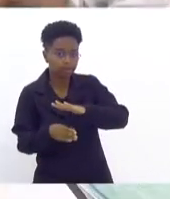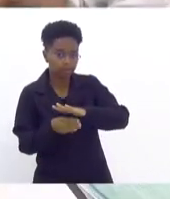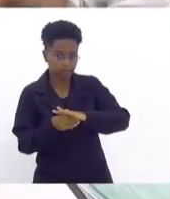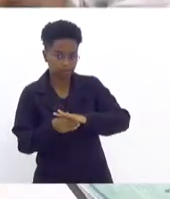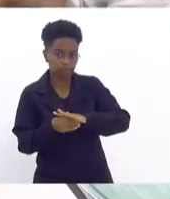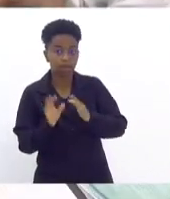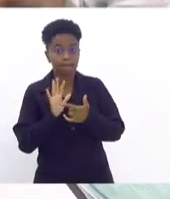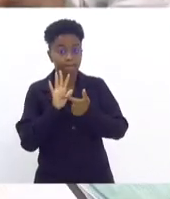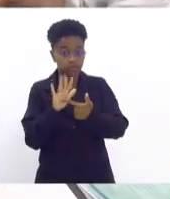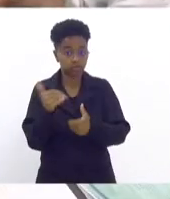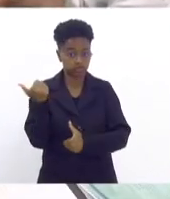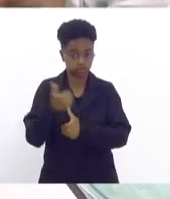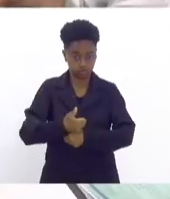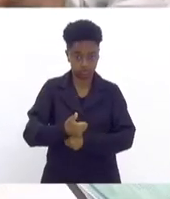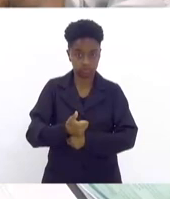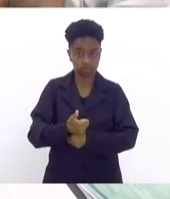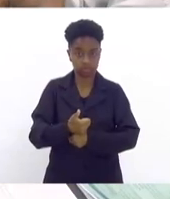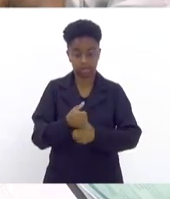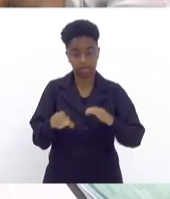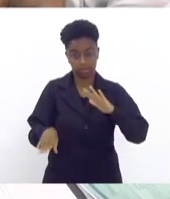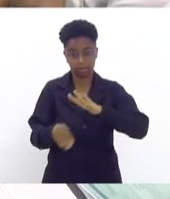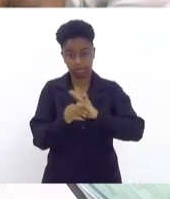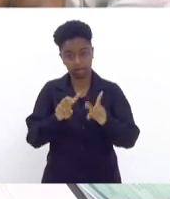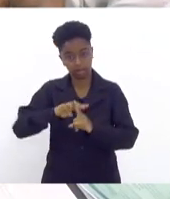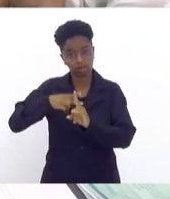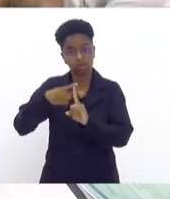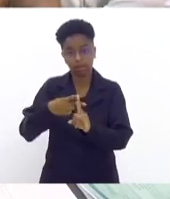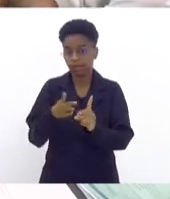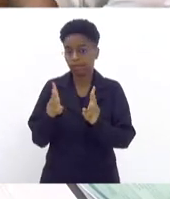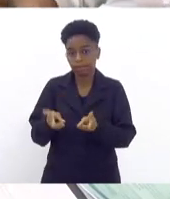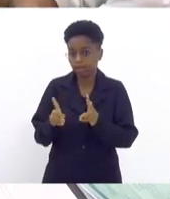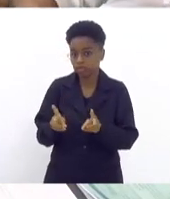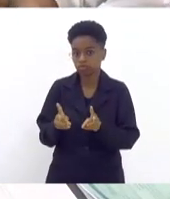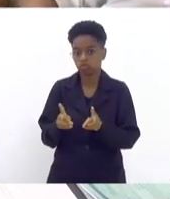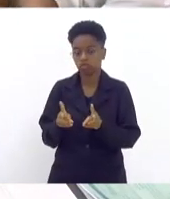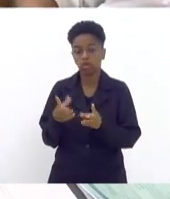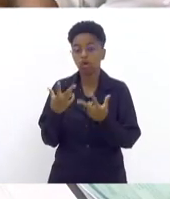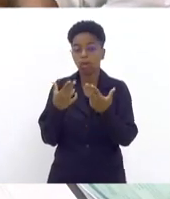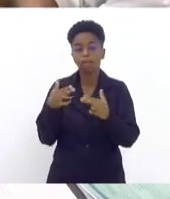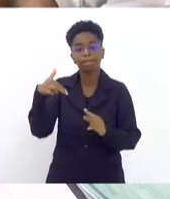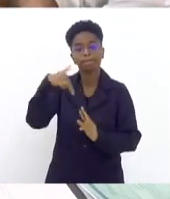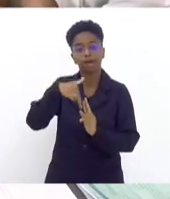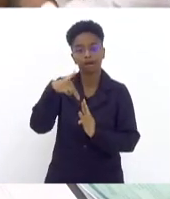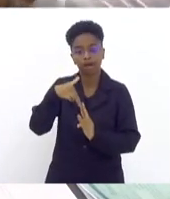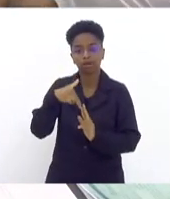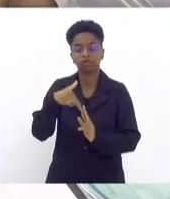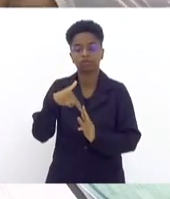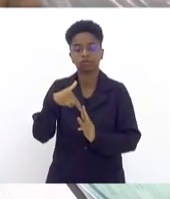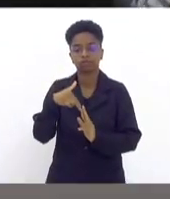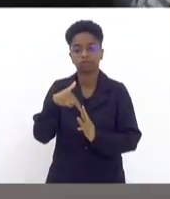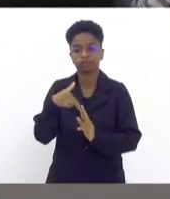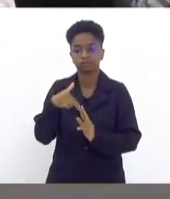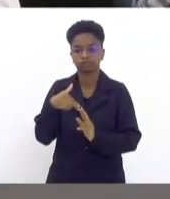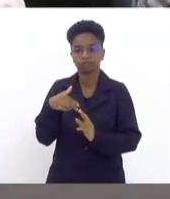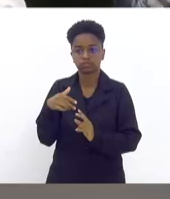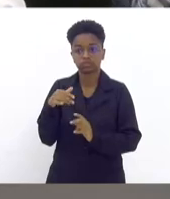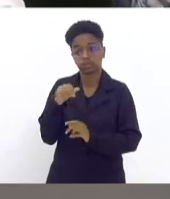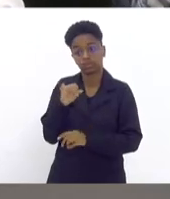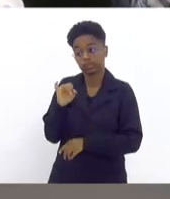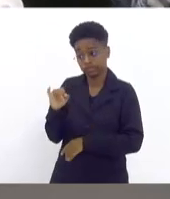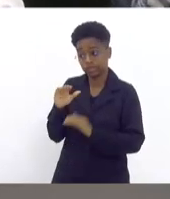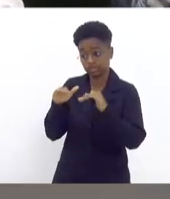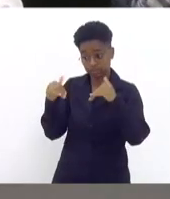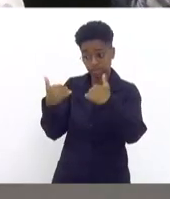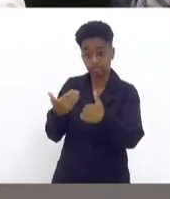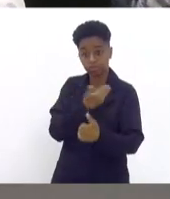apresentar no substitutivo uma emenda aditiva, no mesmo teor da alteração do parágrafo único no do projeto anterior. No caso dos estádios públicos, Que se aplica